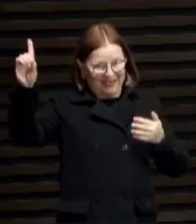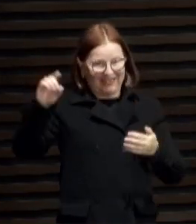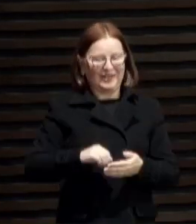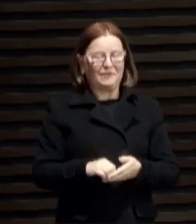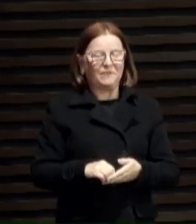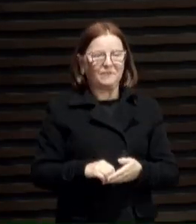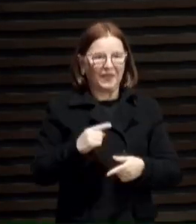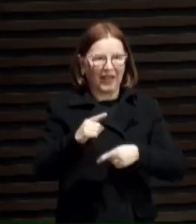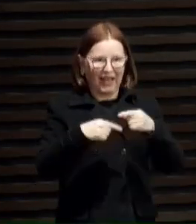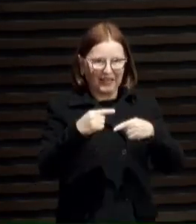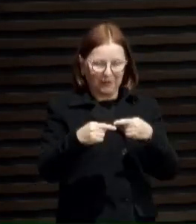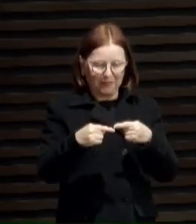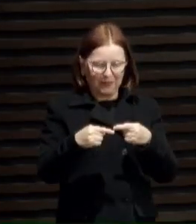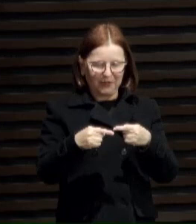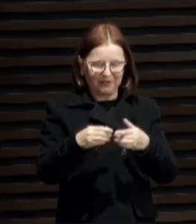sequência,